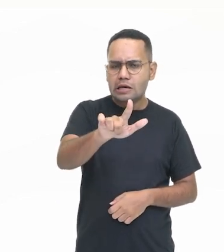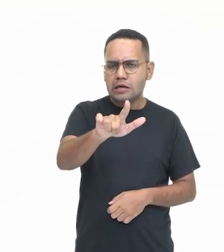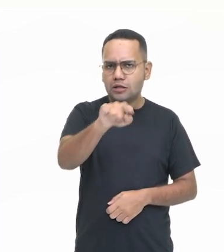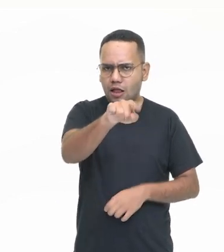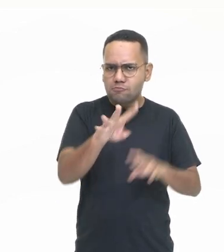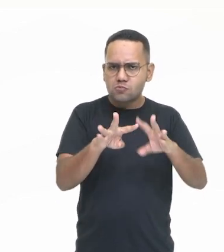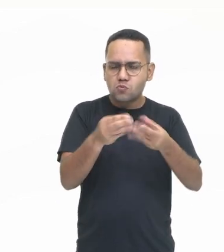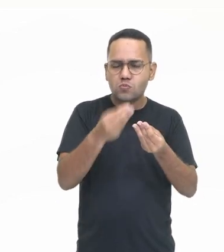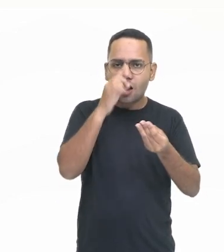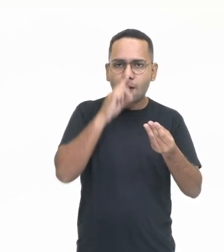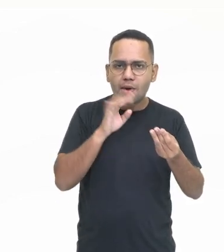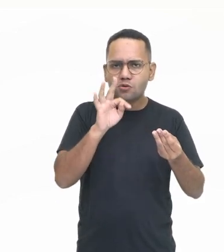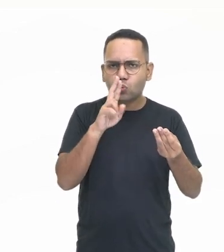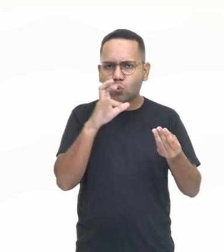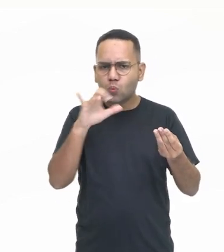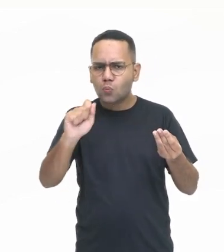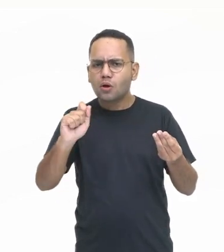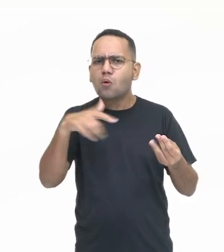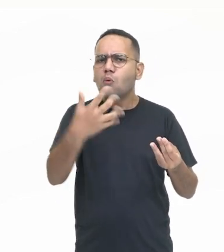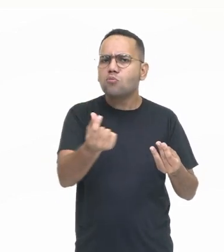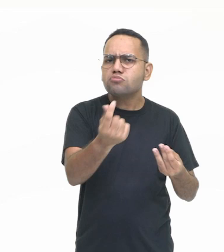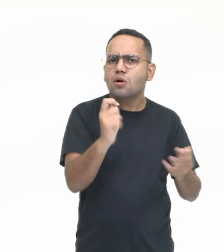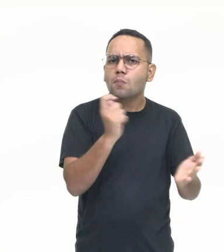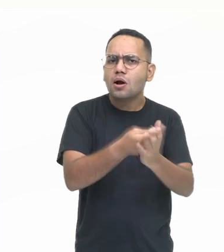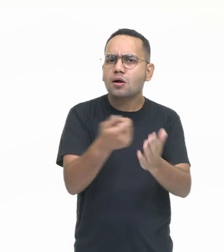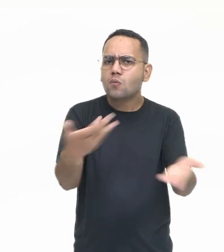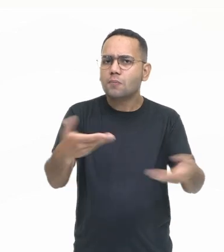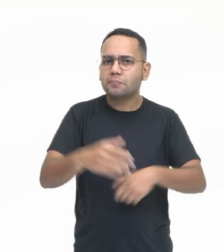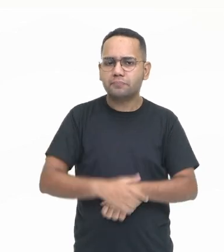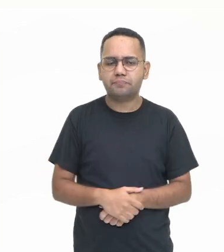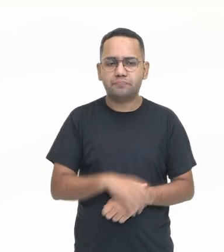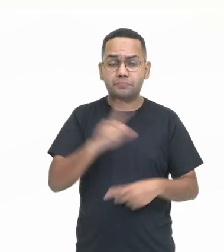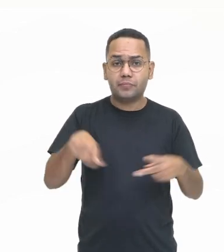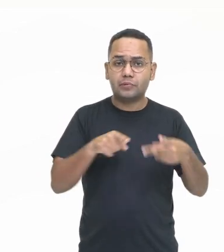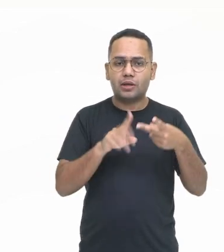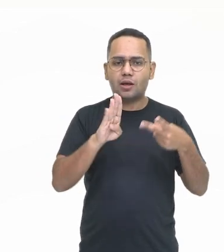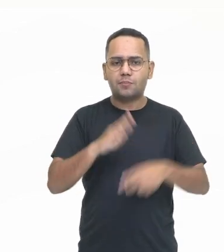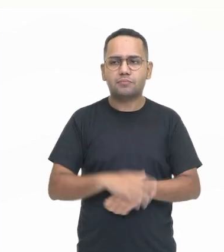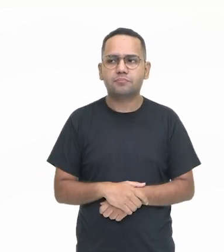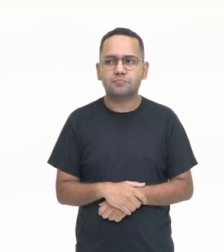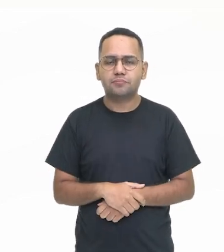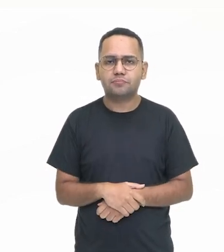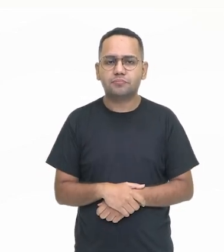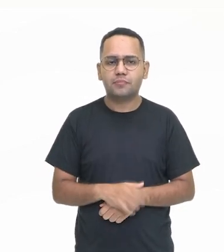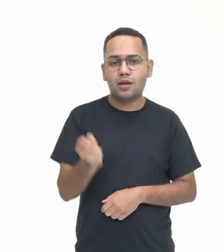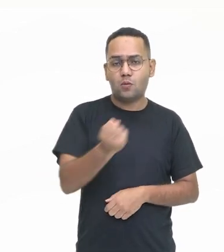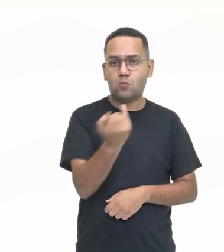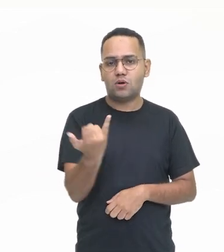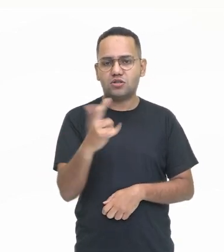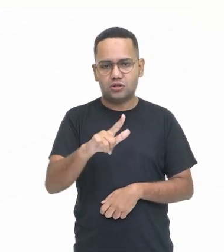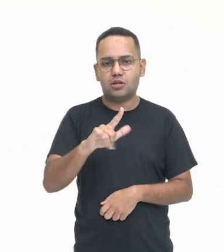tucupi? E letra B, quantos litros de tucupi podem ser comprados com